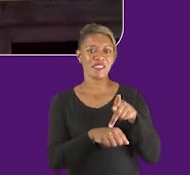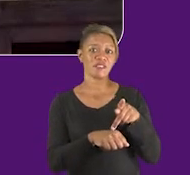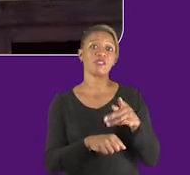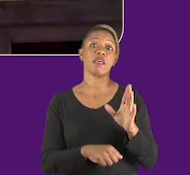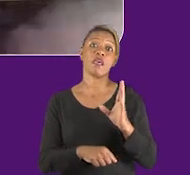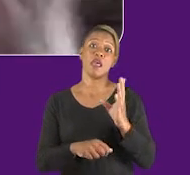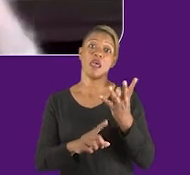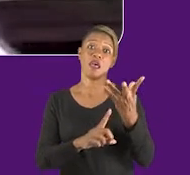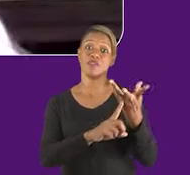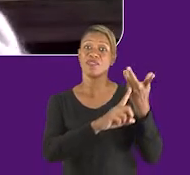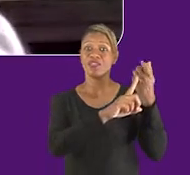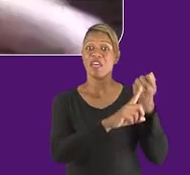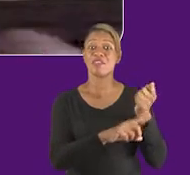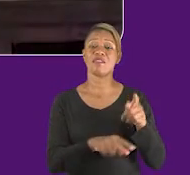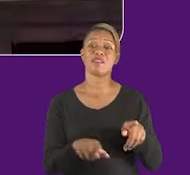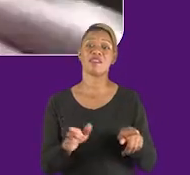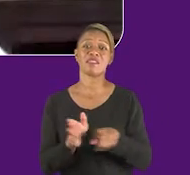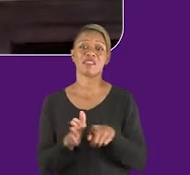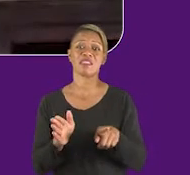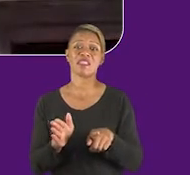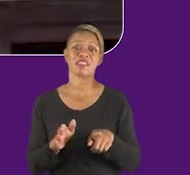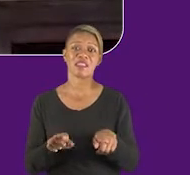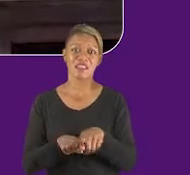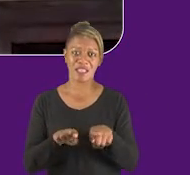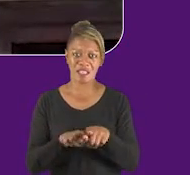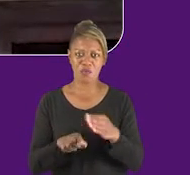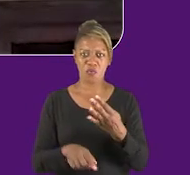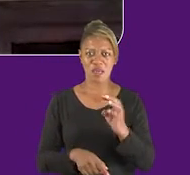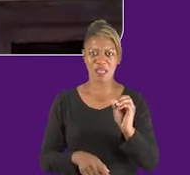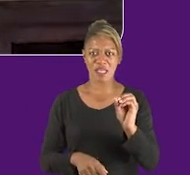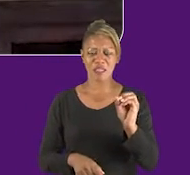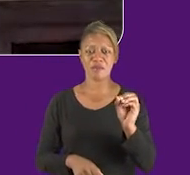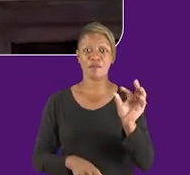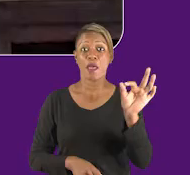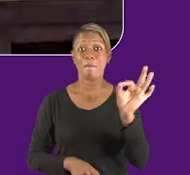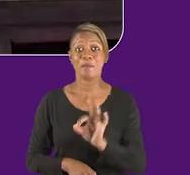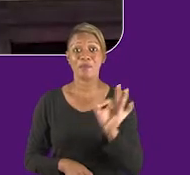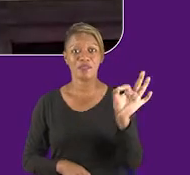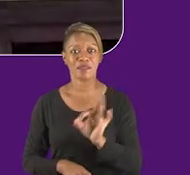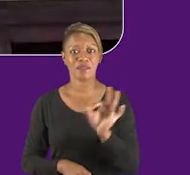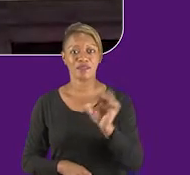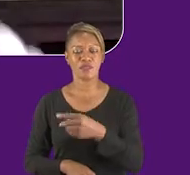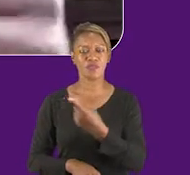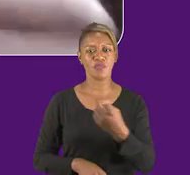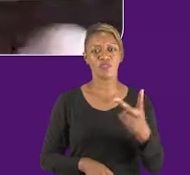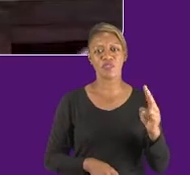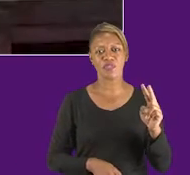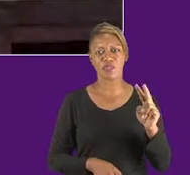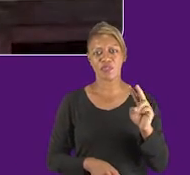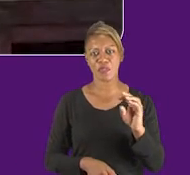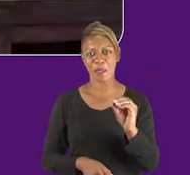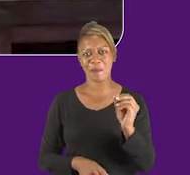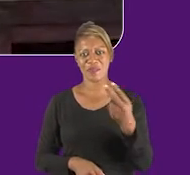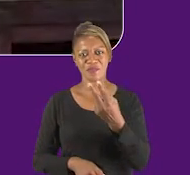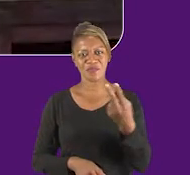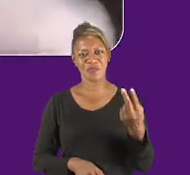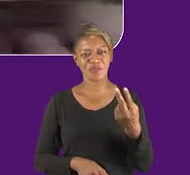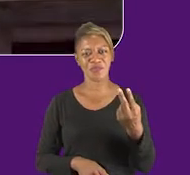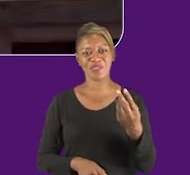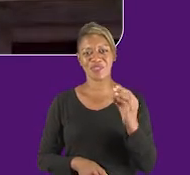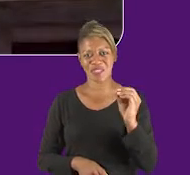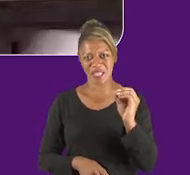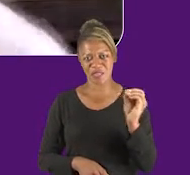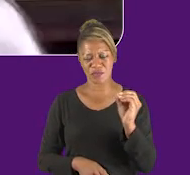design enquanto estratégicas outros quarenta por cento dessas empresas esse conjunto de 2.200 estão ainda no